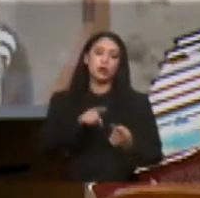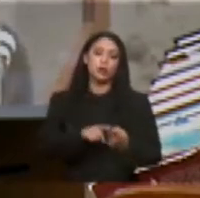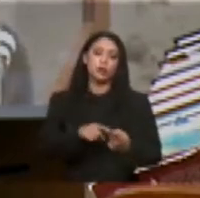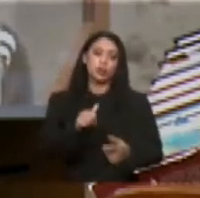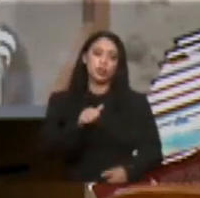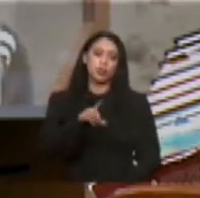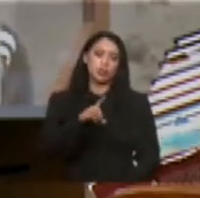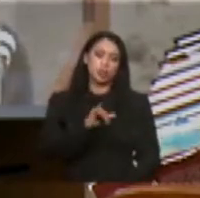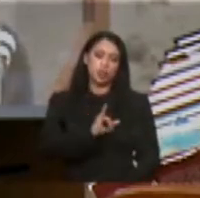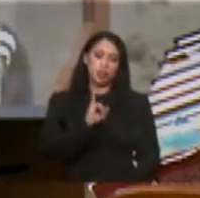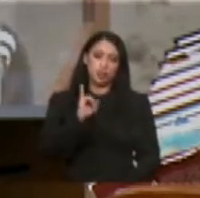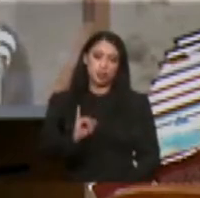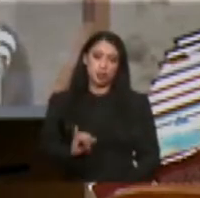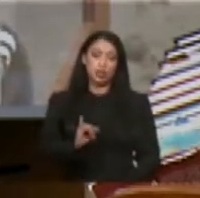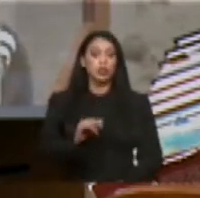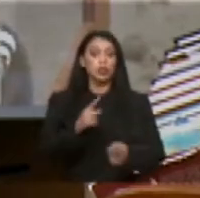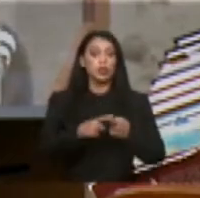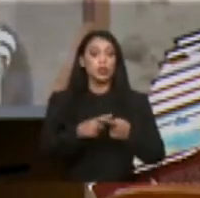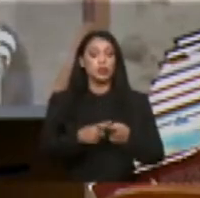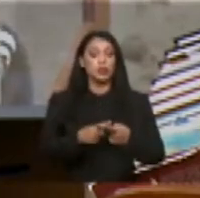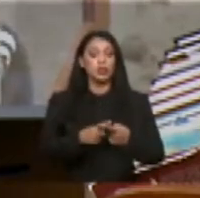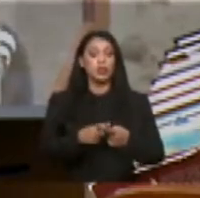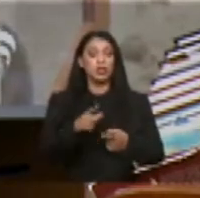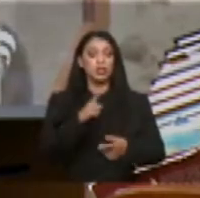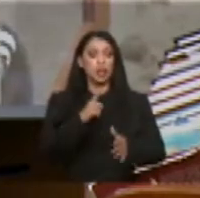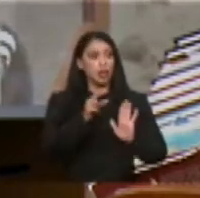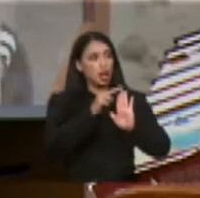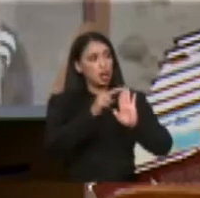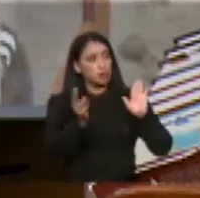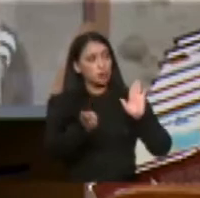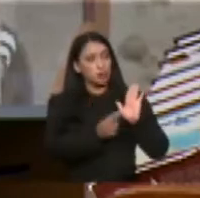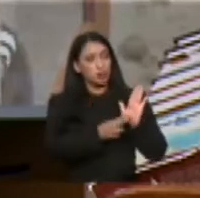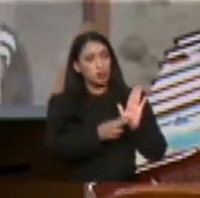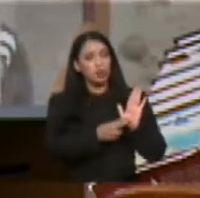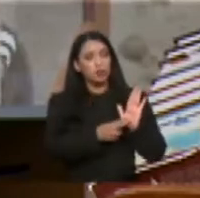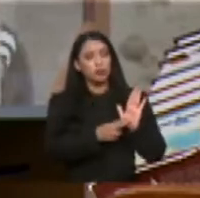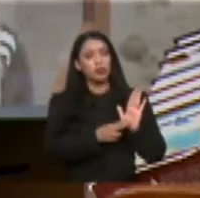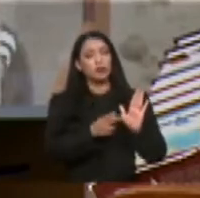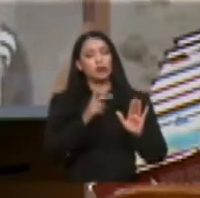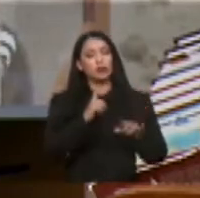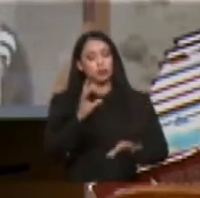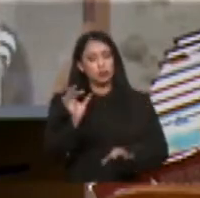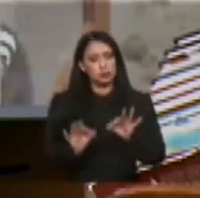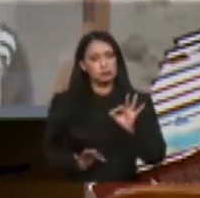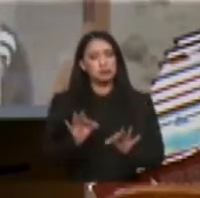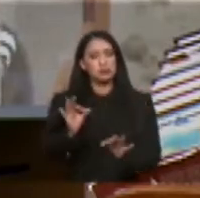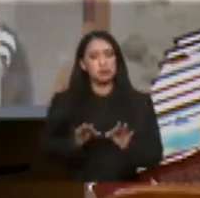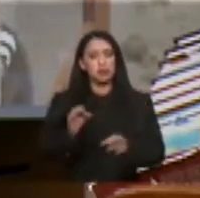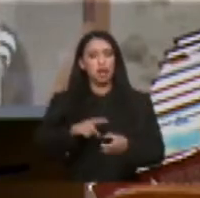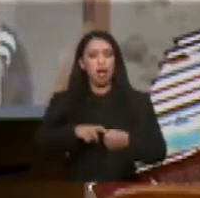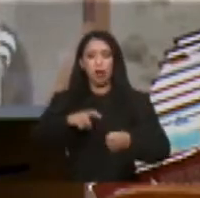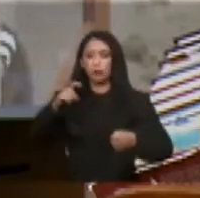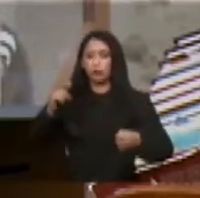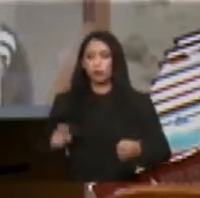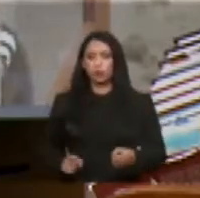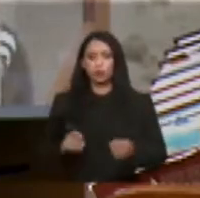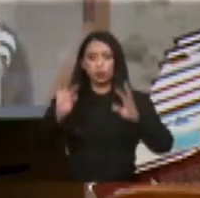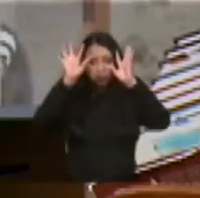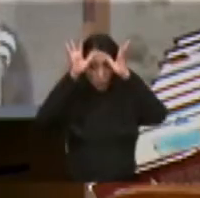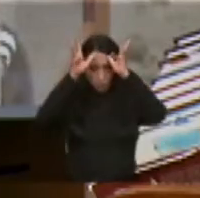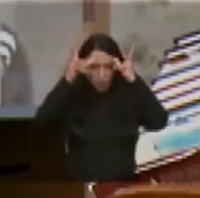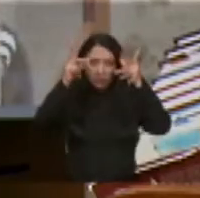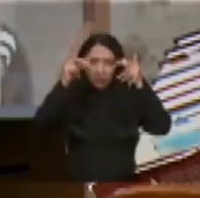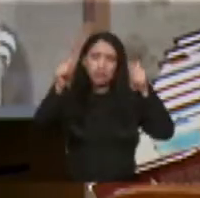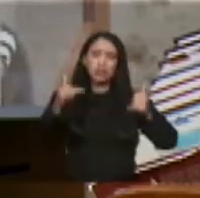ação de inconstitucionalidade. Isso porque constitui ato normativo que inova o ordenamento jurídico de maneira autônoma e abstrata, dispondo